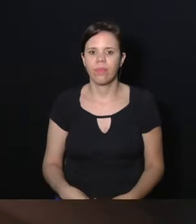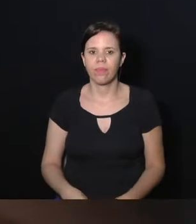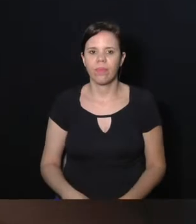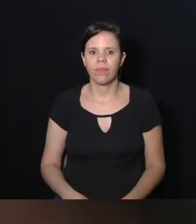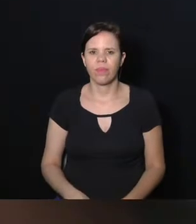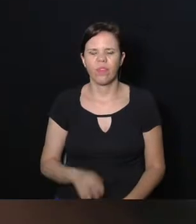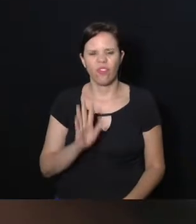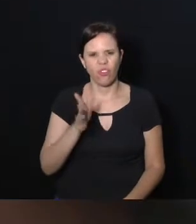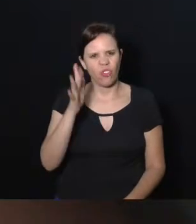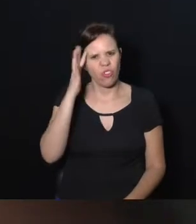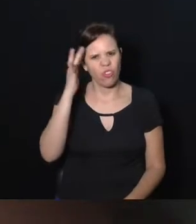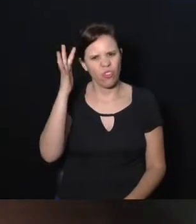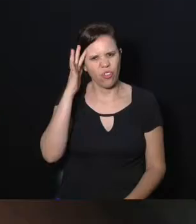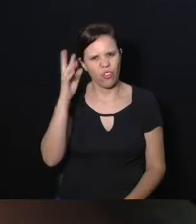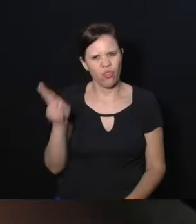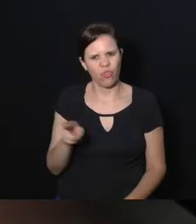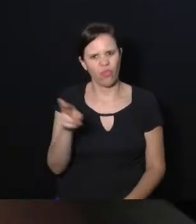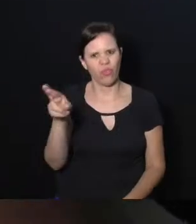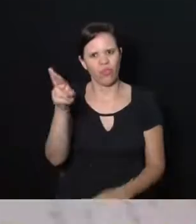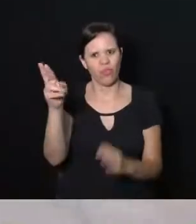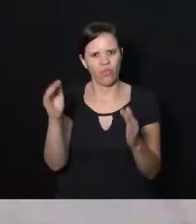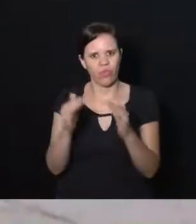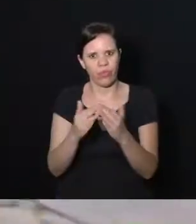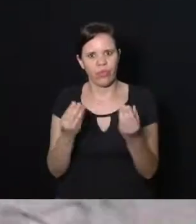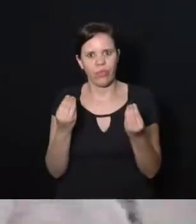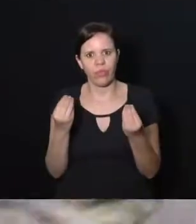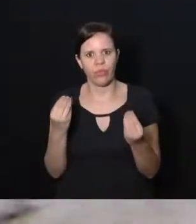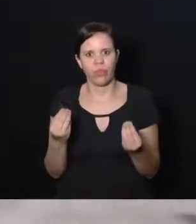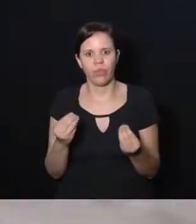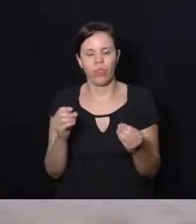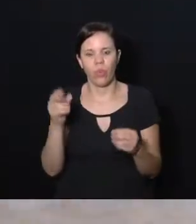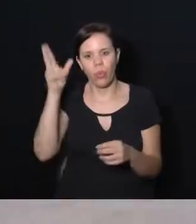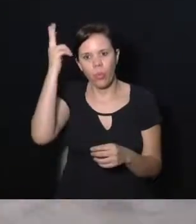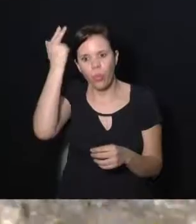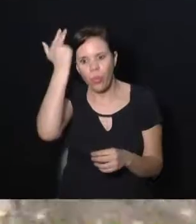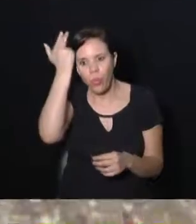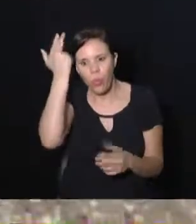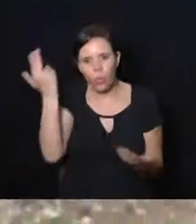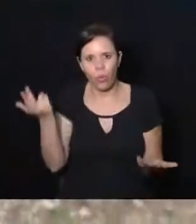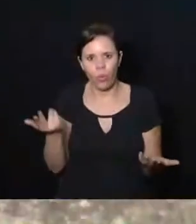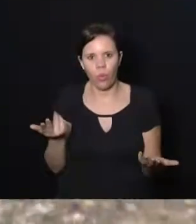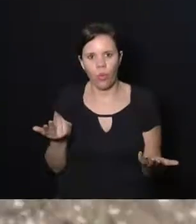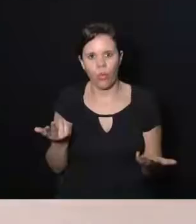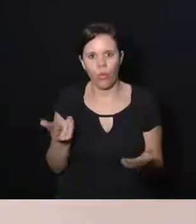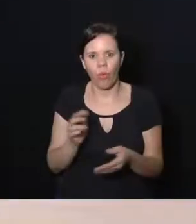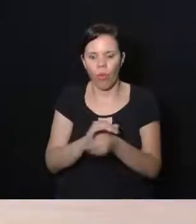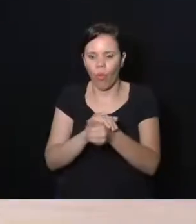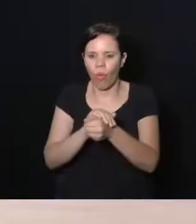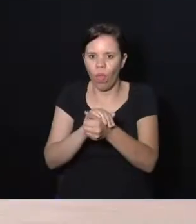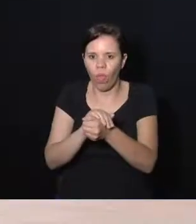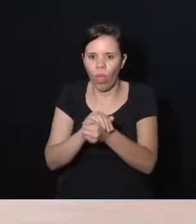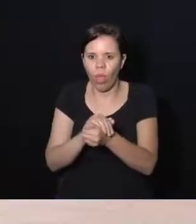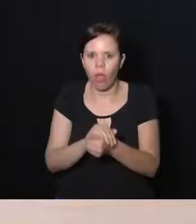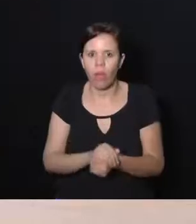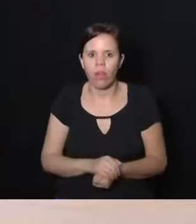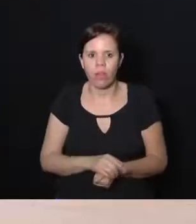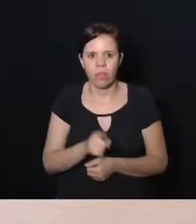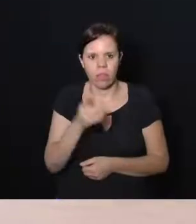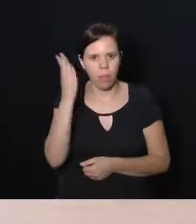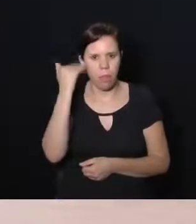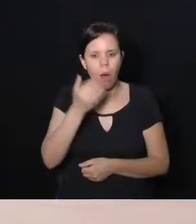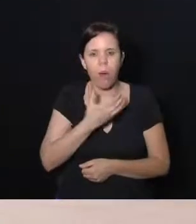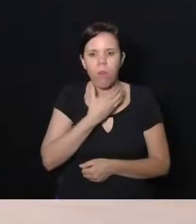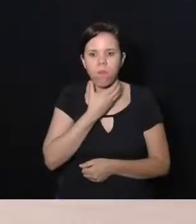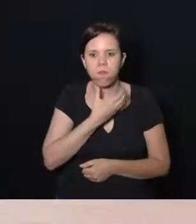Já imaginou ter um ratinho em casa? E que tal um coelho? Ou uma tartaruga? E você sabia que o